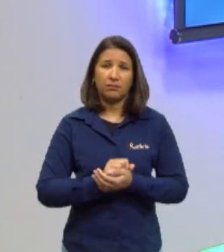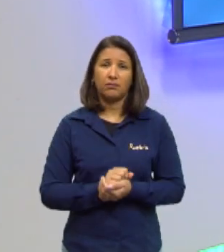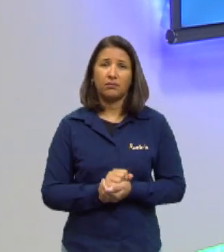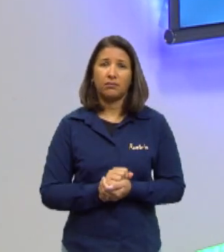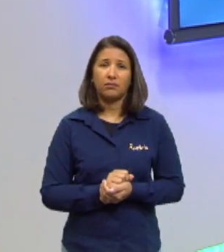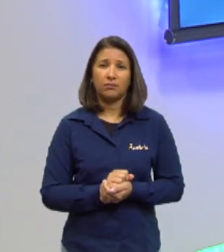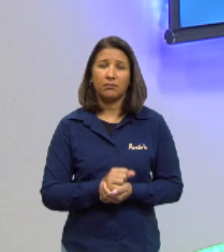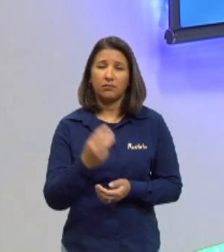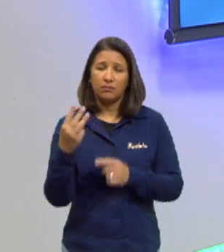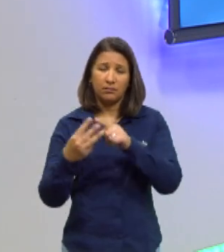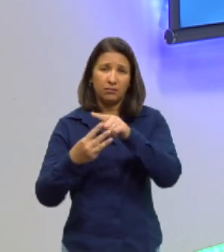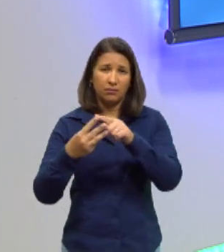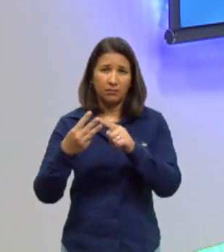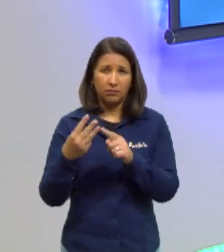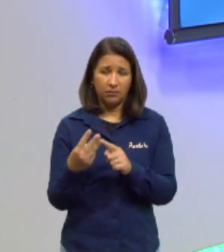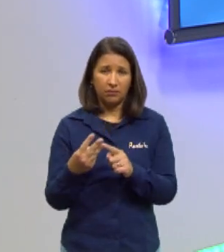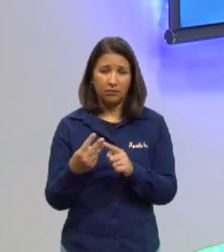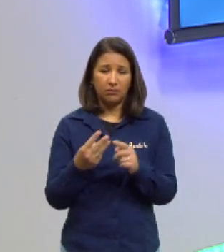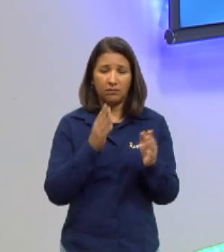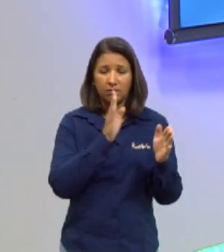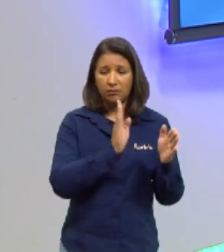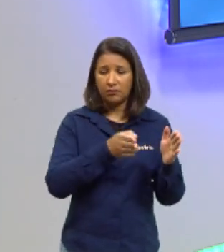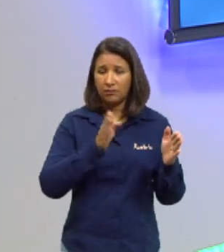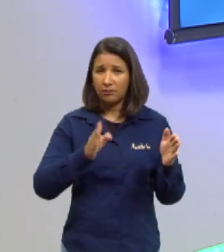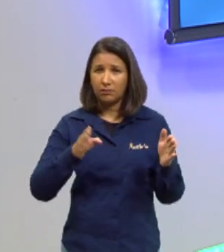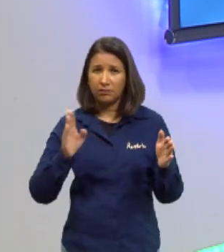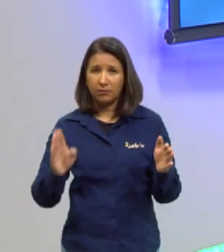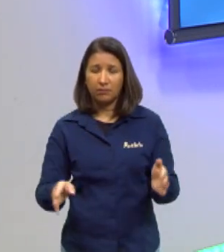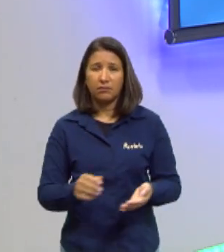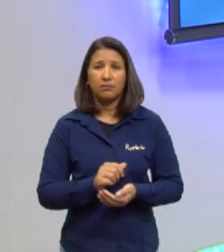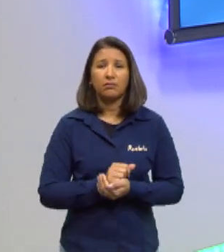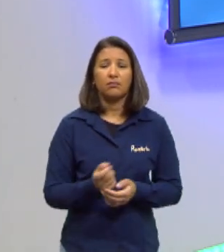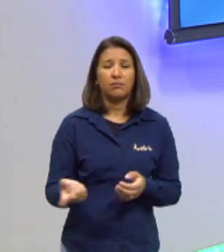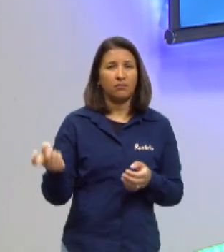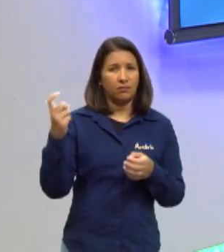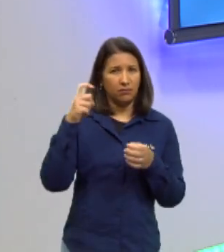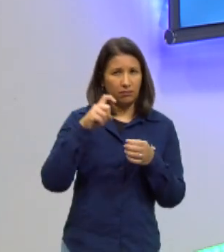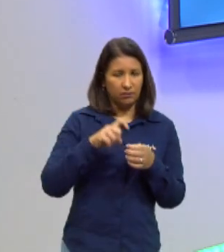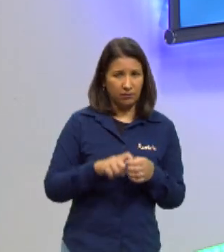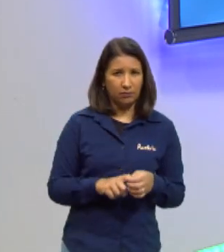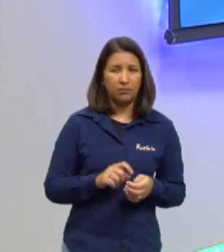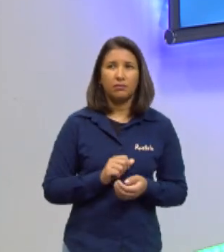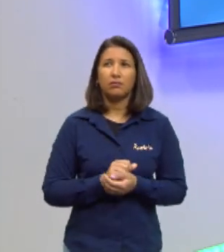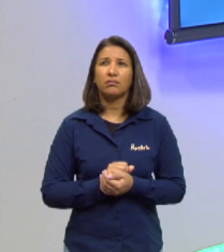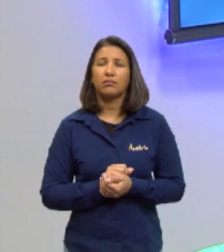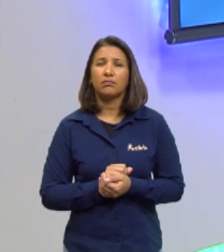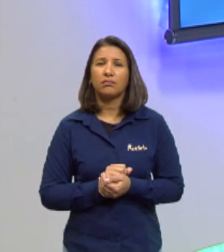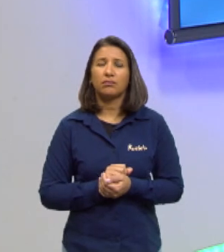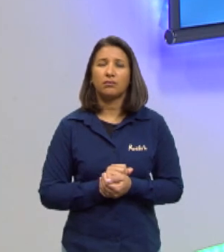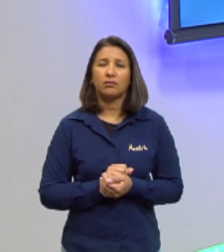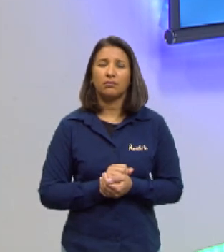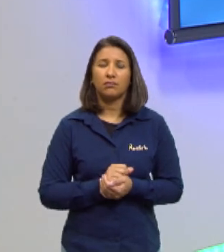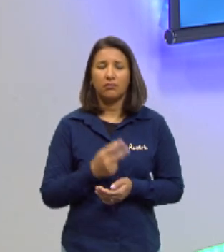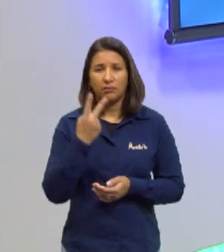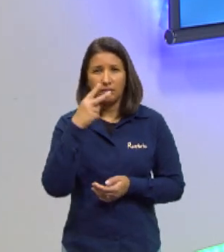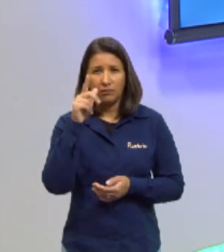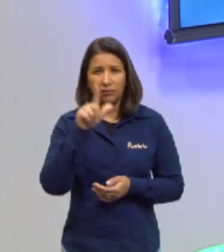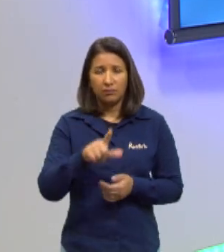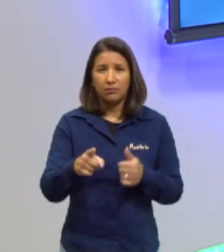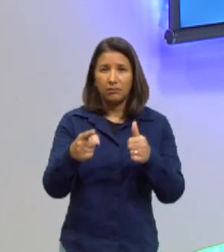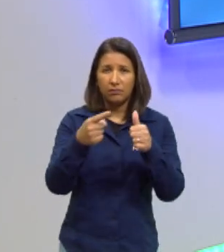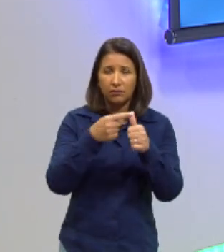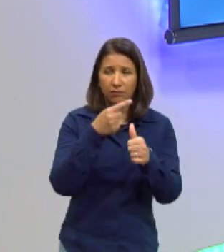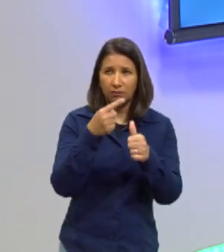Então, as três etapas, vamos retomar aqui, vamos voltar para nós verificarmos. Então,